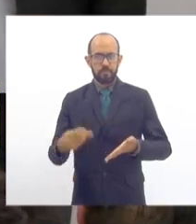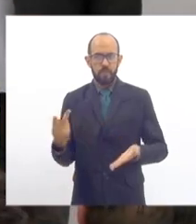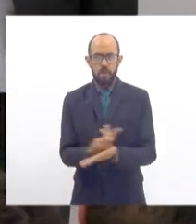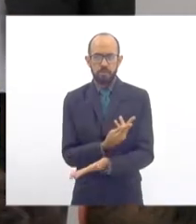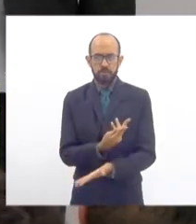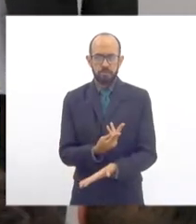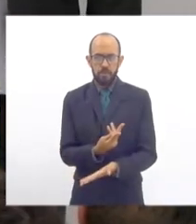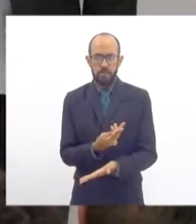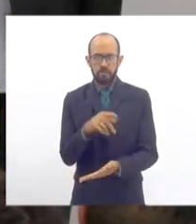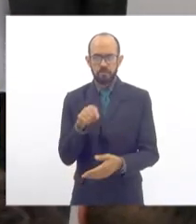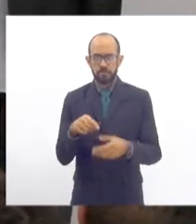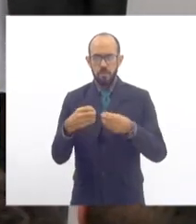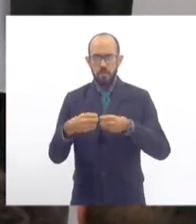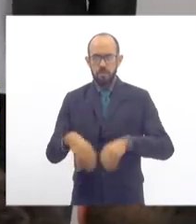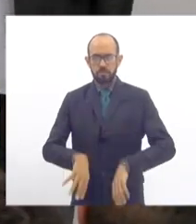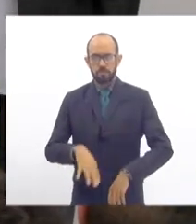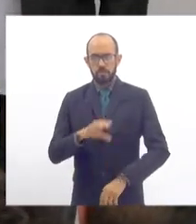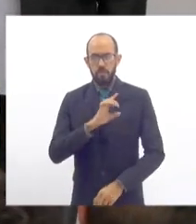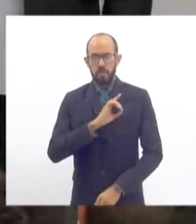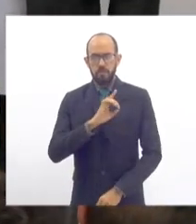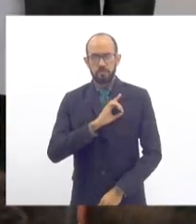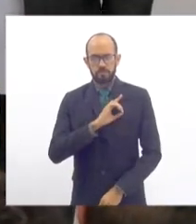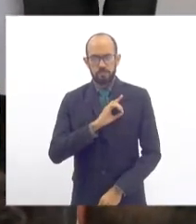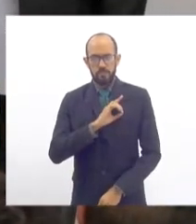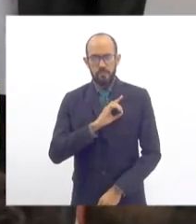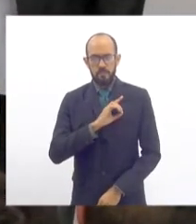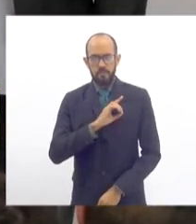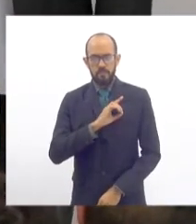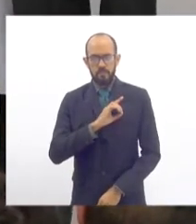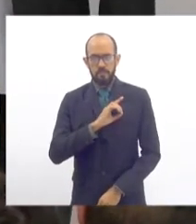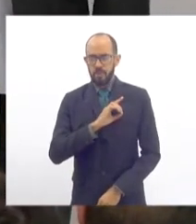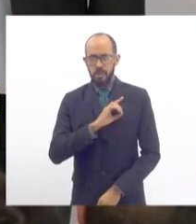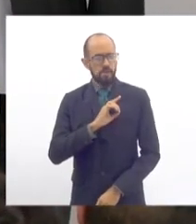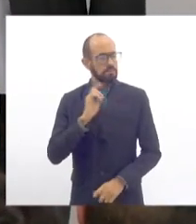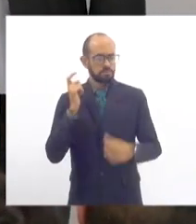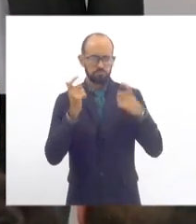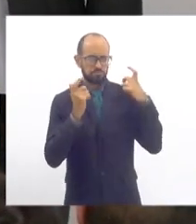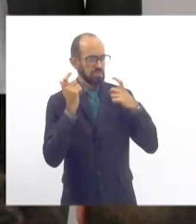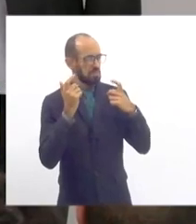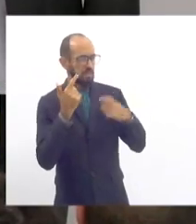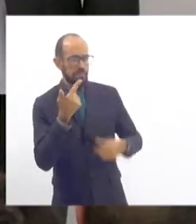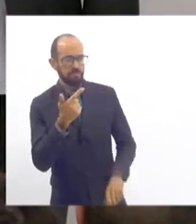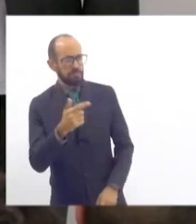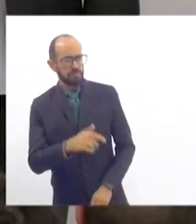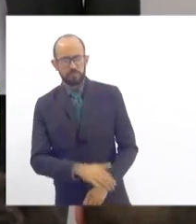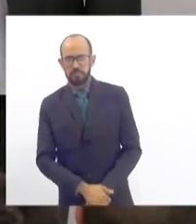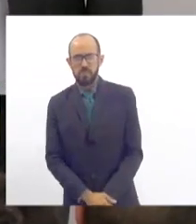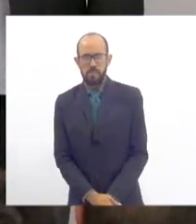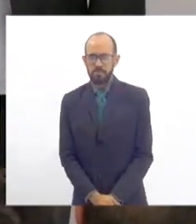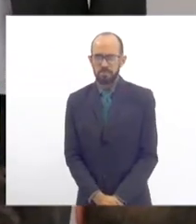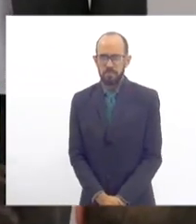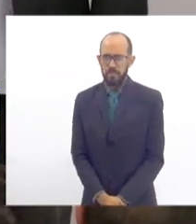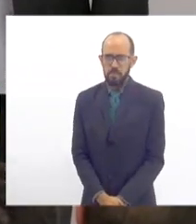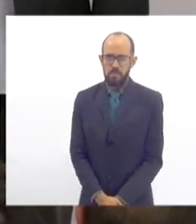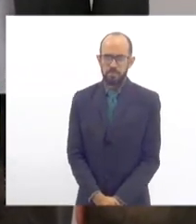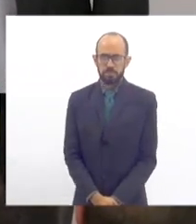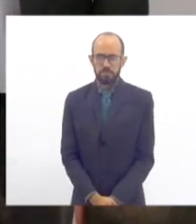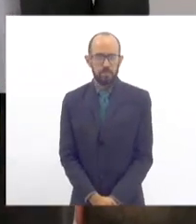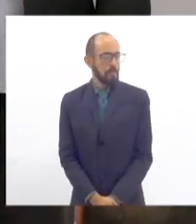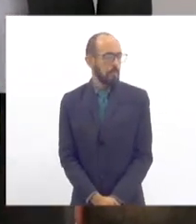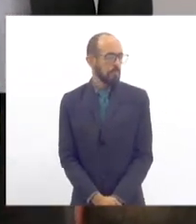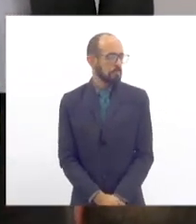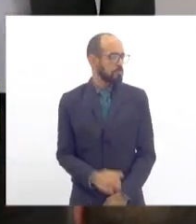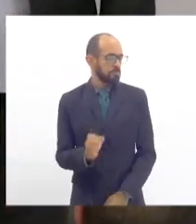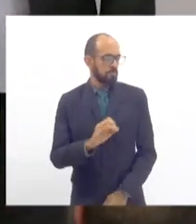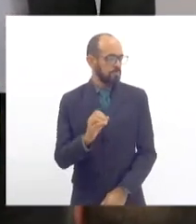um prejuízo para o Detran? Eles estão ligando para isso? Não, não estão, não. Não estão,